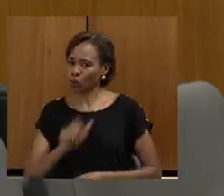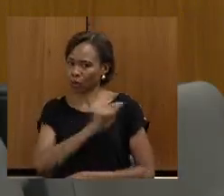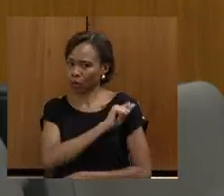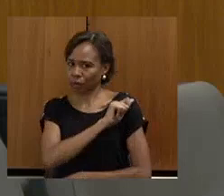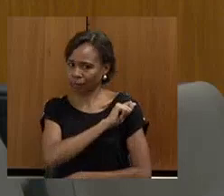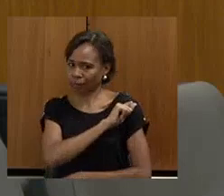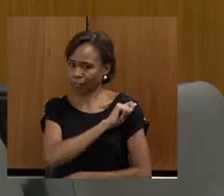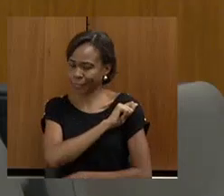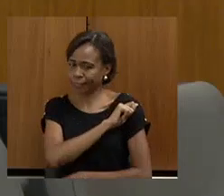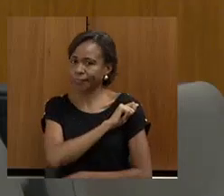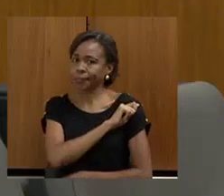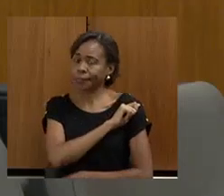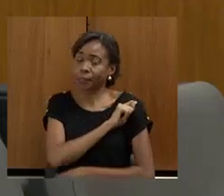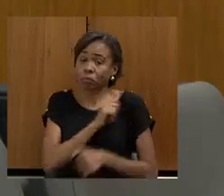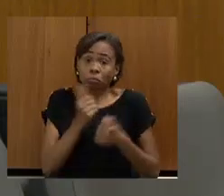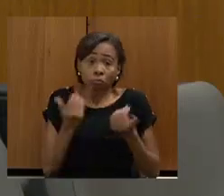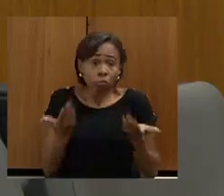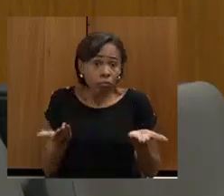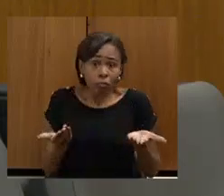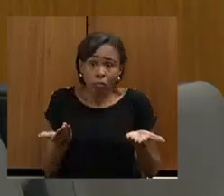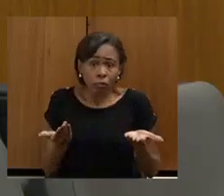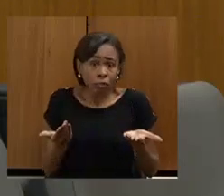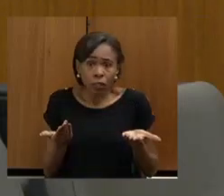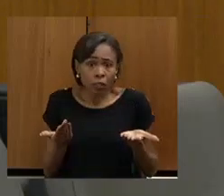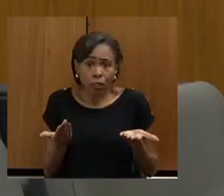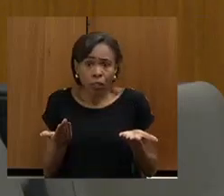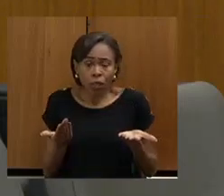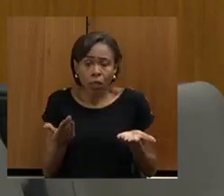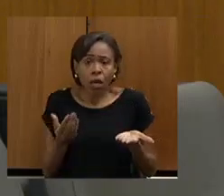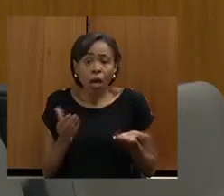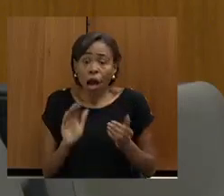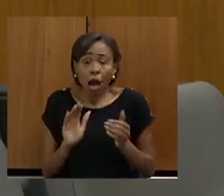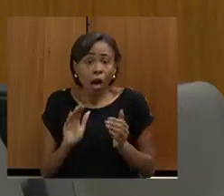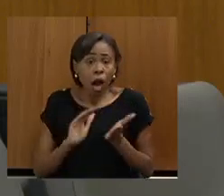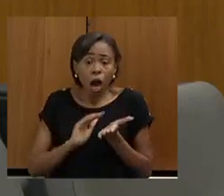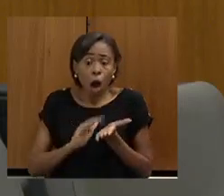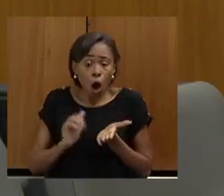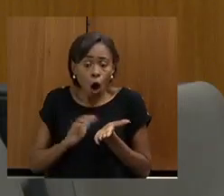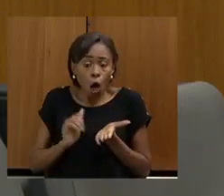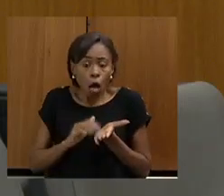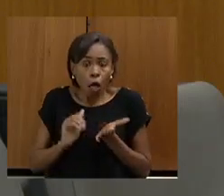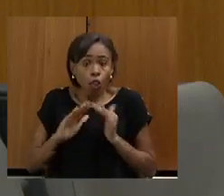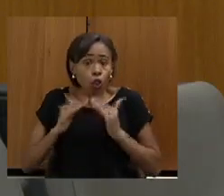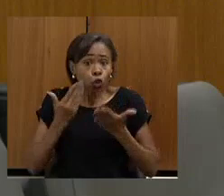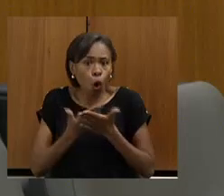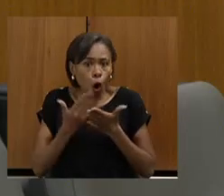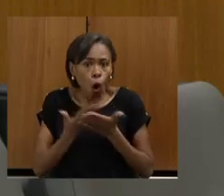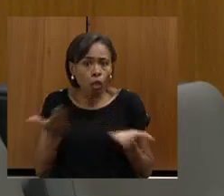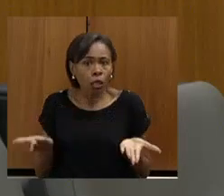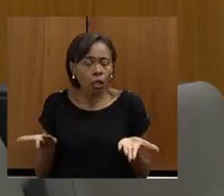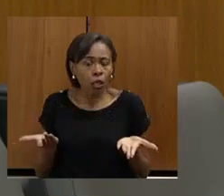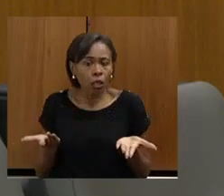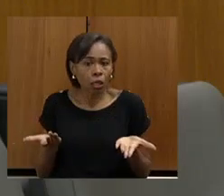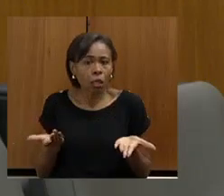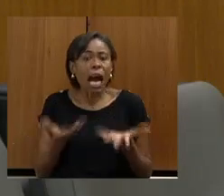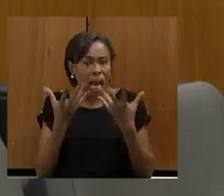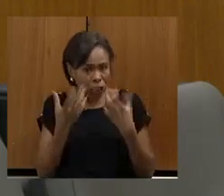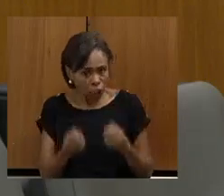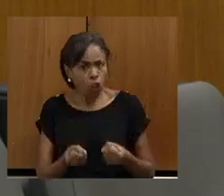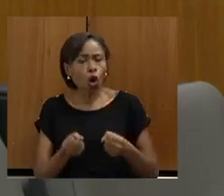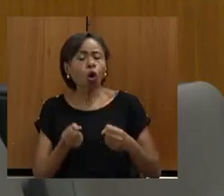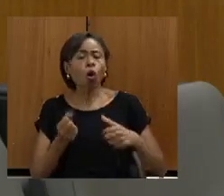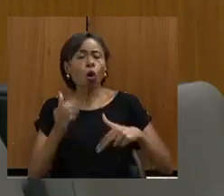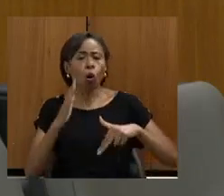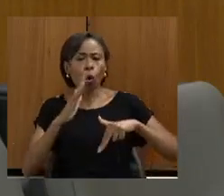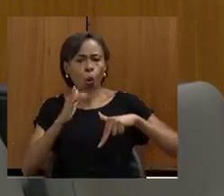há sim uma violação legal em razão da omissão da escola, da permissão do bullying, da lesão corporal praticada